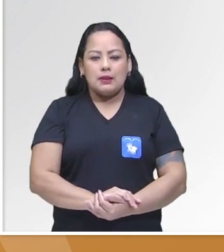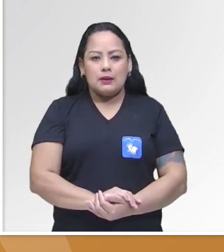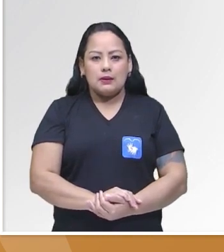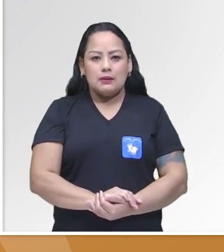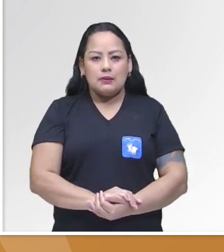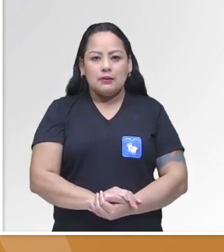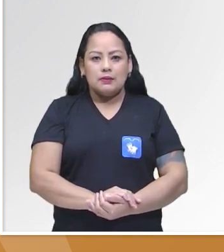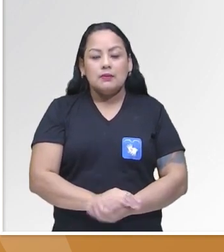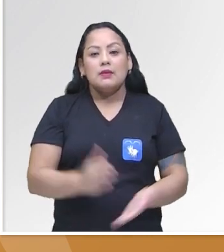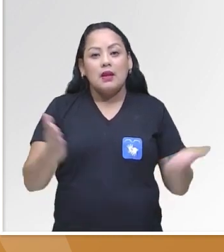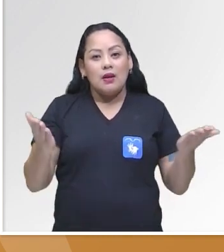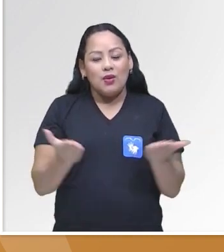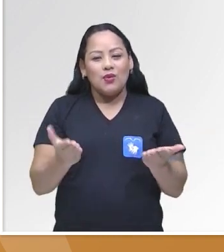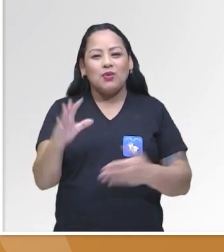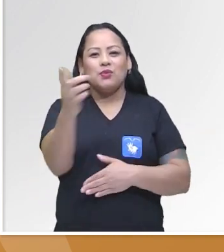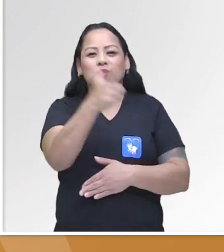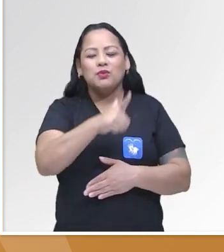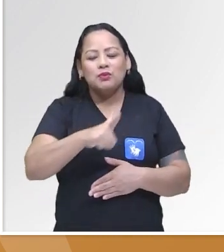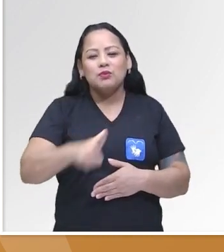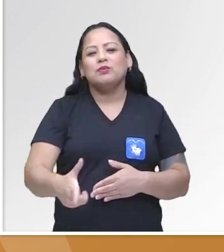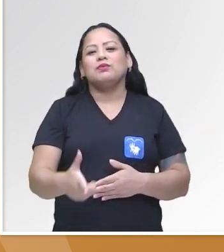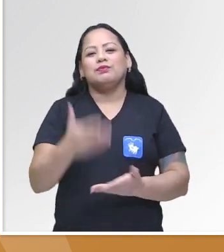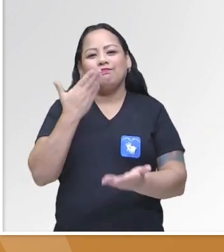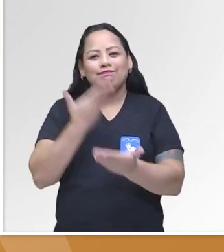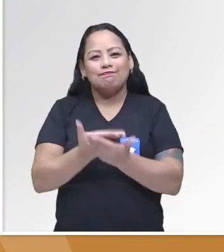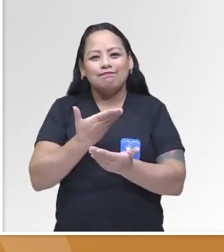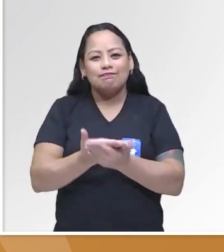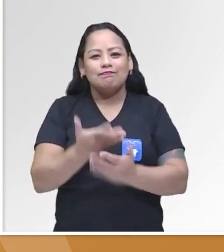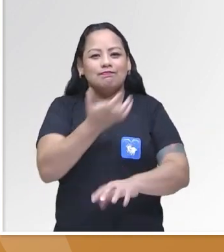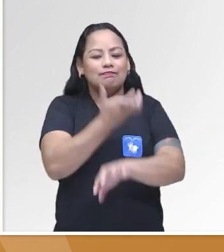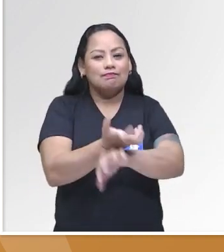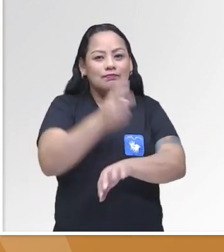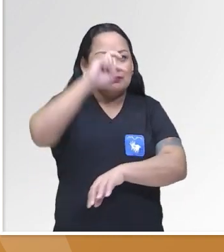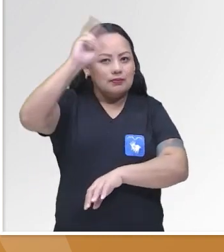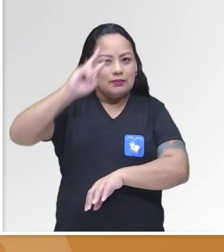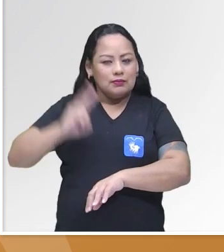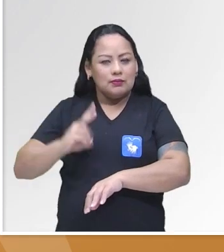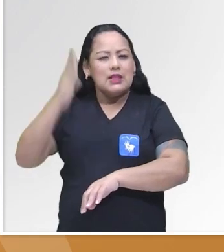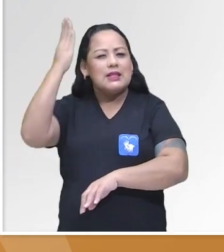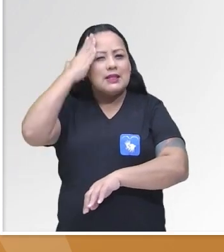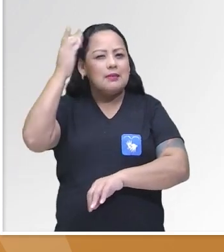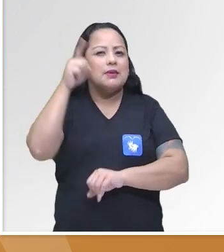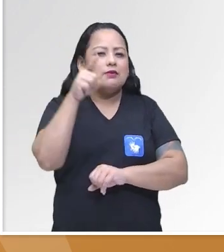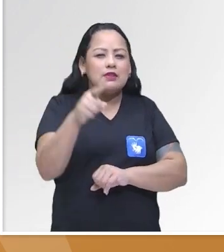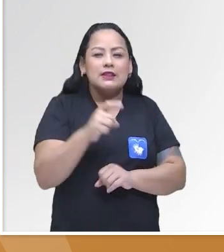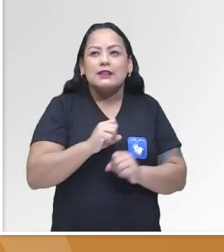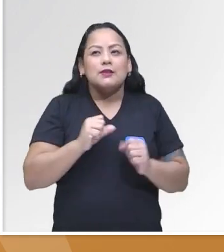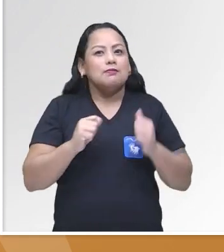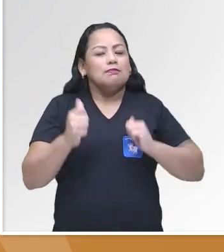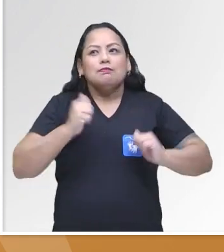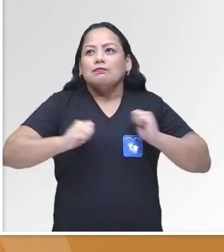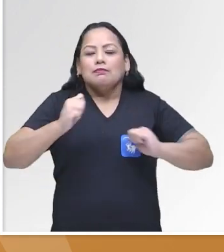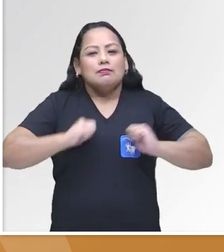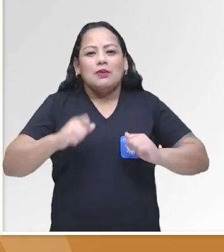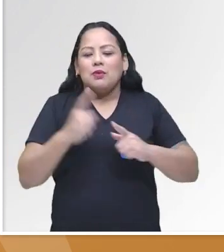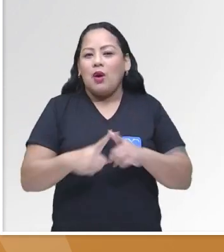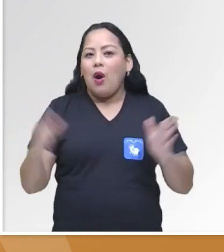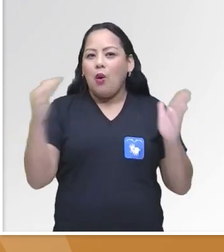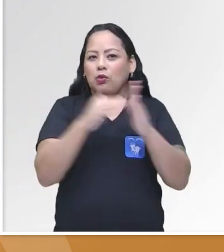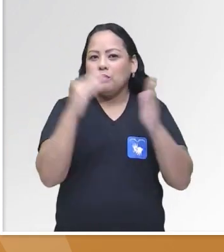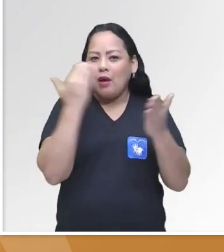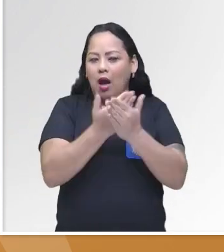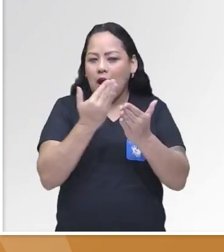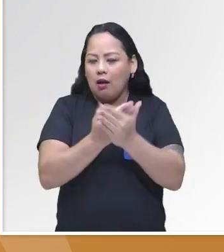Hoje nós vamos dar continuidade às nossas aulas do componente de história. Eu sei que vocês estão ansiosos, eu sei que a última aula foi